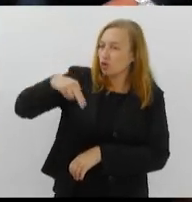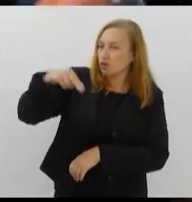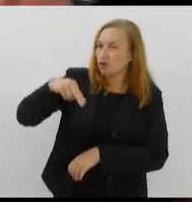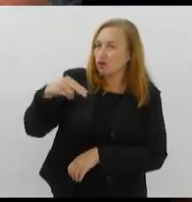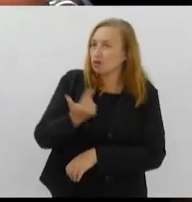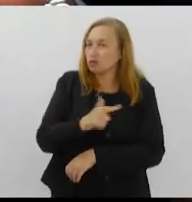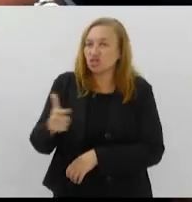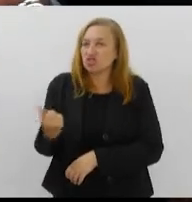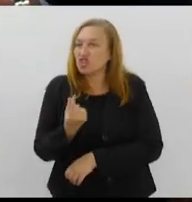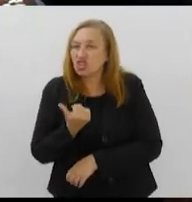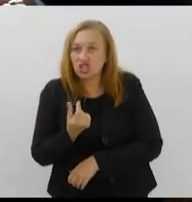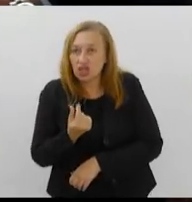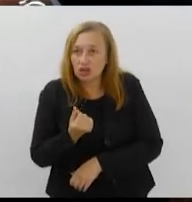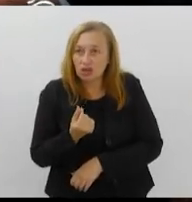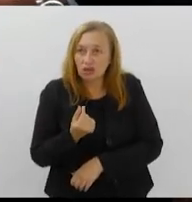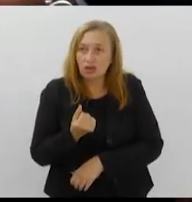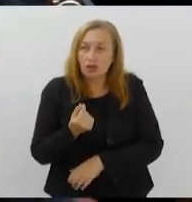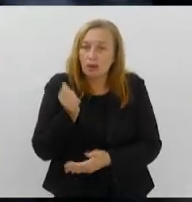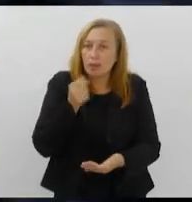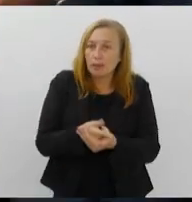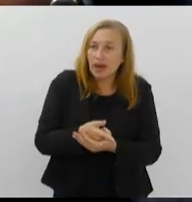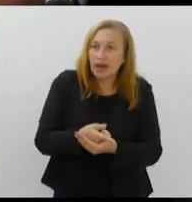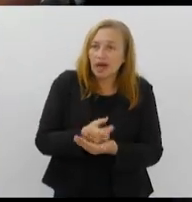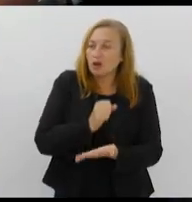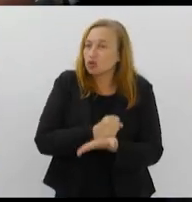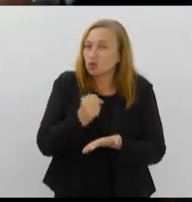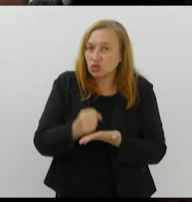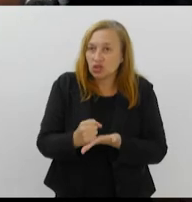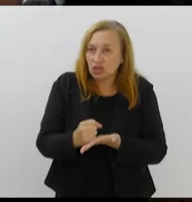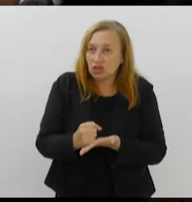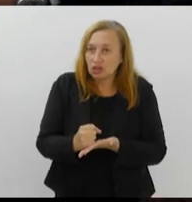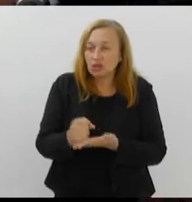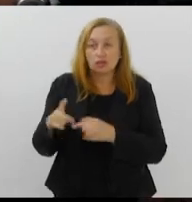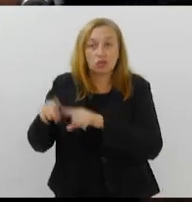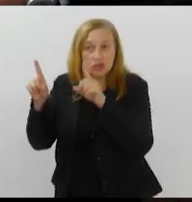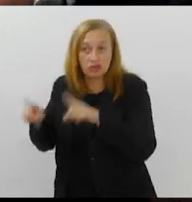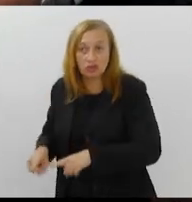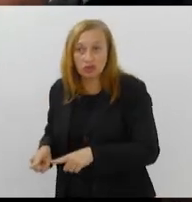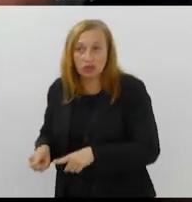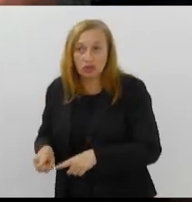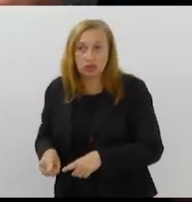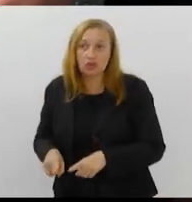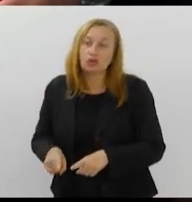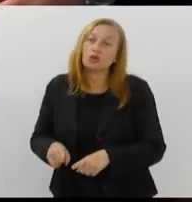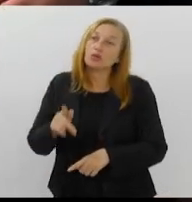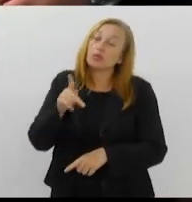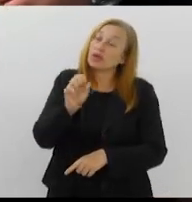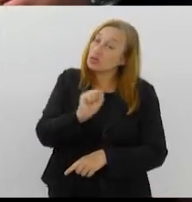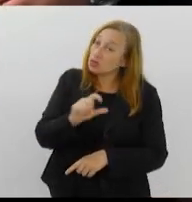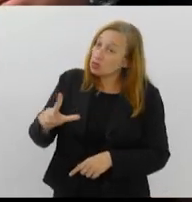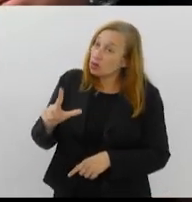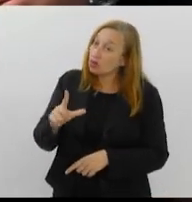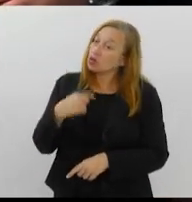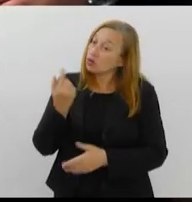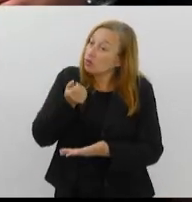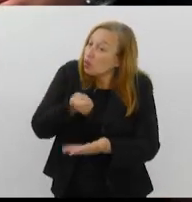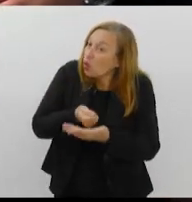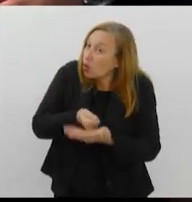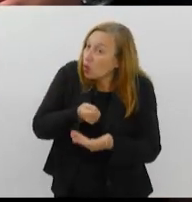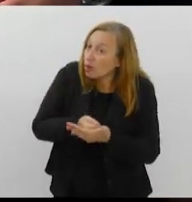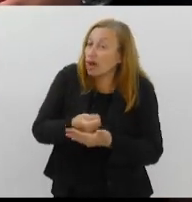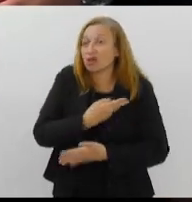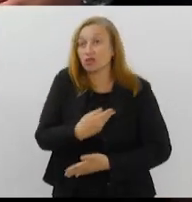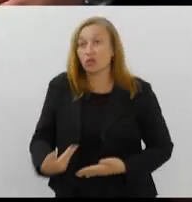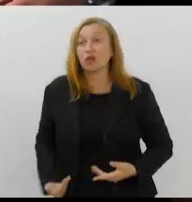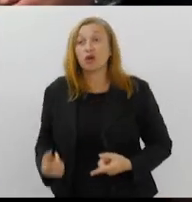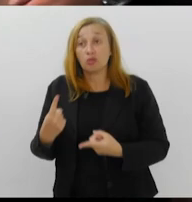tiver mais dinheiro para pagar os contratos, para pagar os servidores, nós, da bancada do PSOL, vamos cobrar do governo,